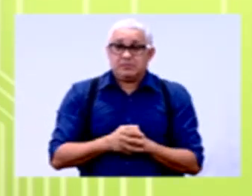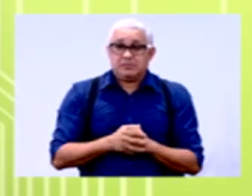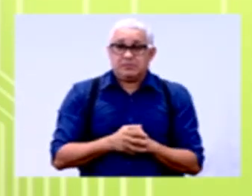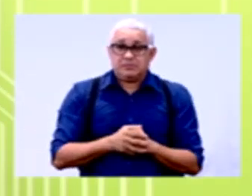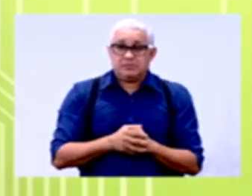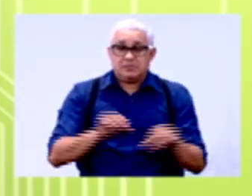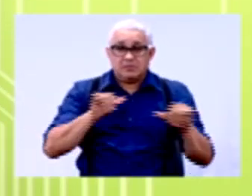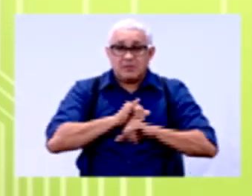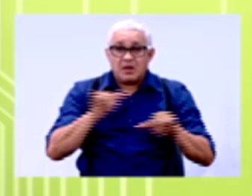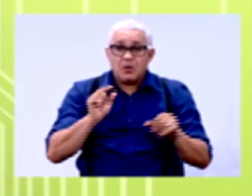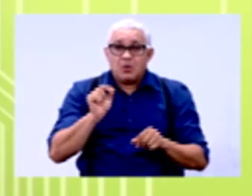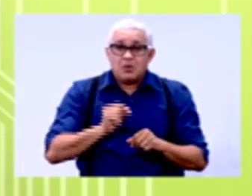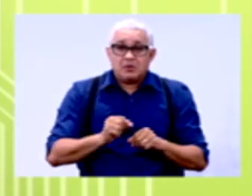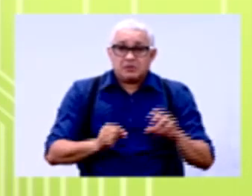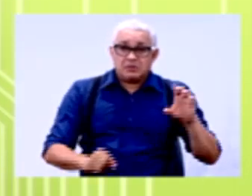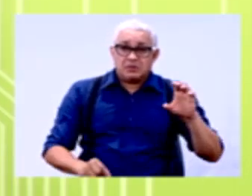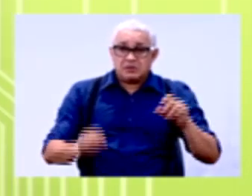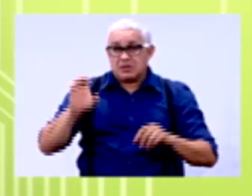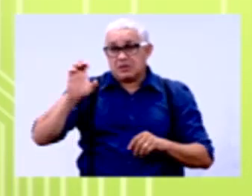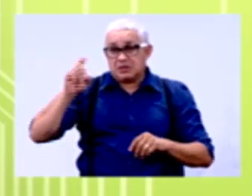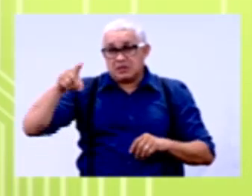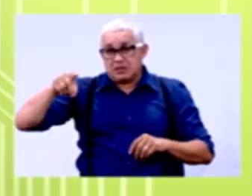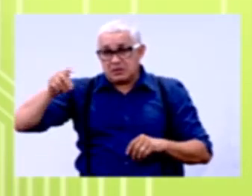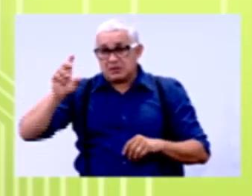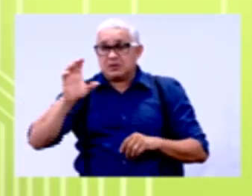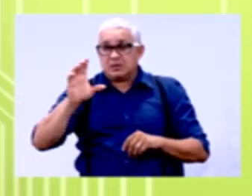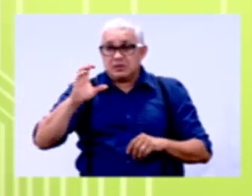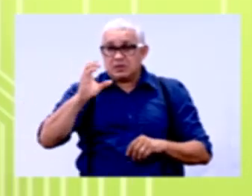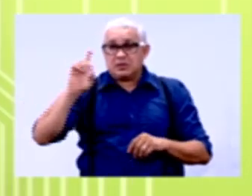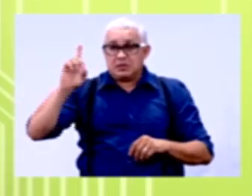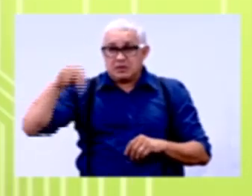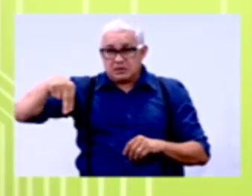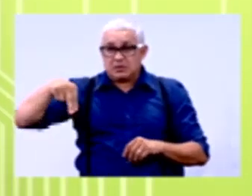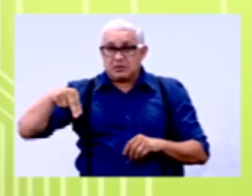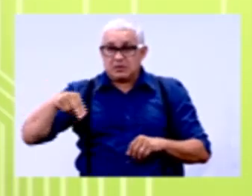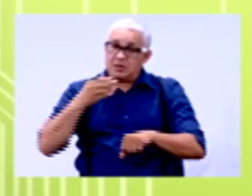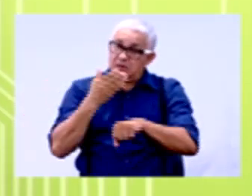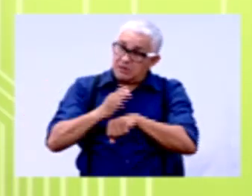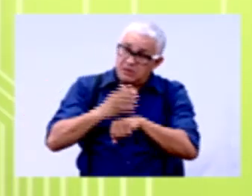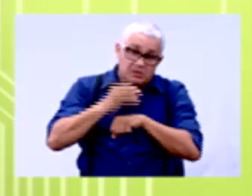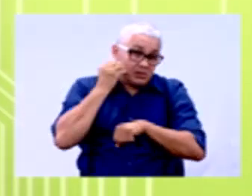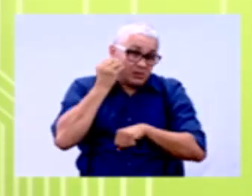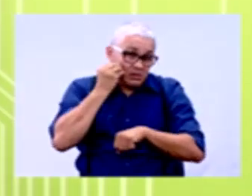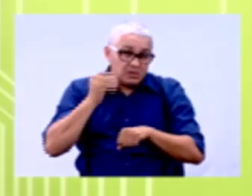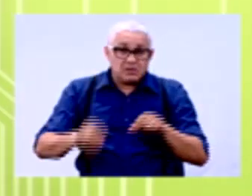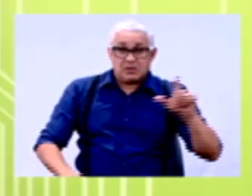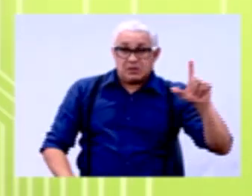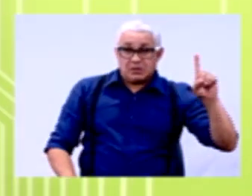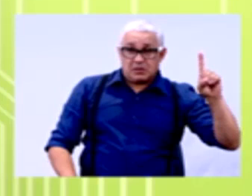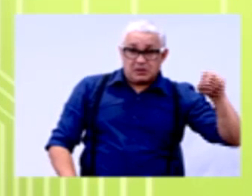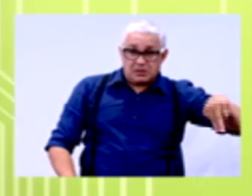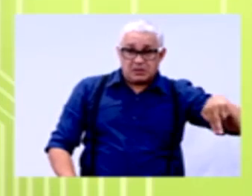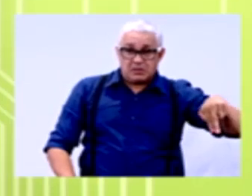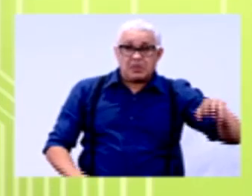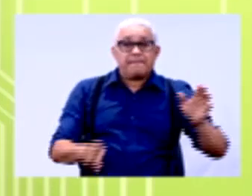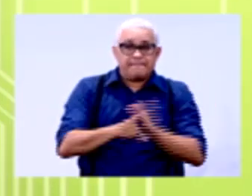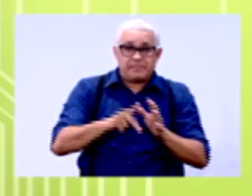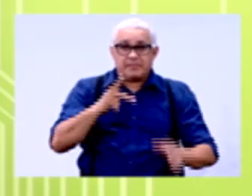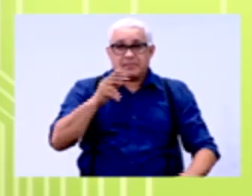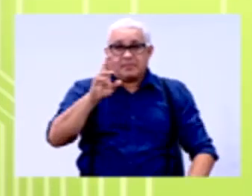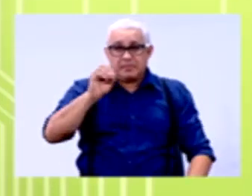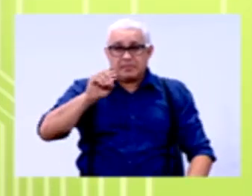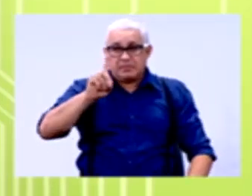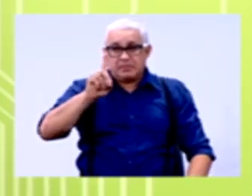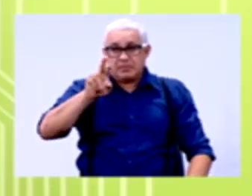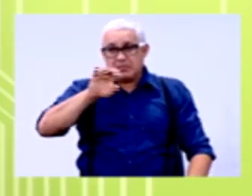se diz que no CDN é um formato para teste, para desenvolvimento, e no LDN é um formato para produção. Então nós temos essas